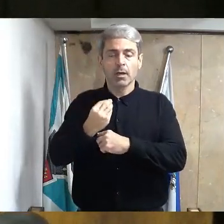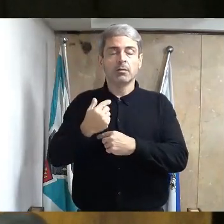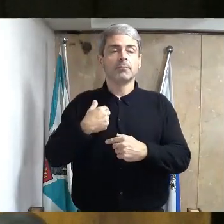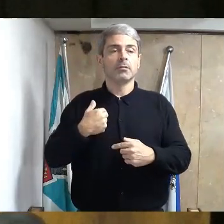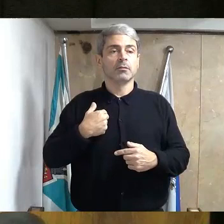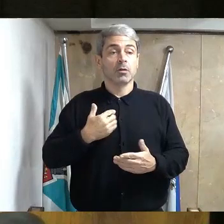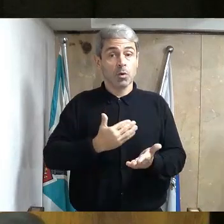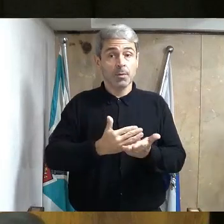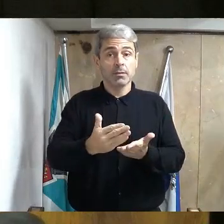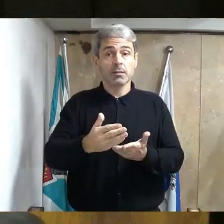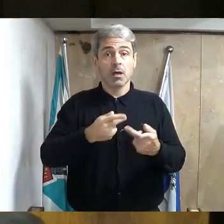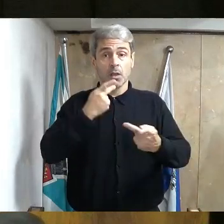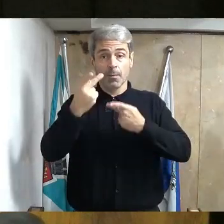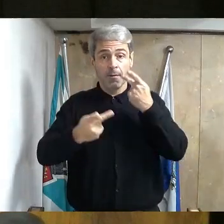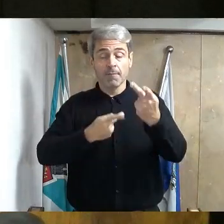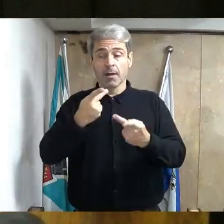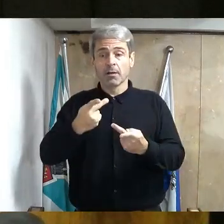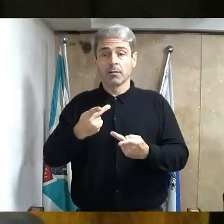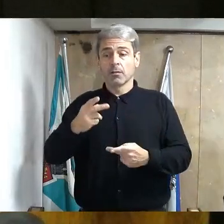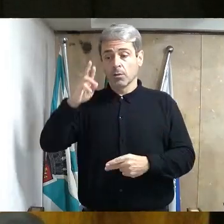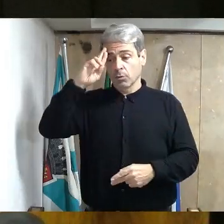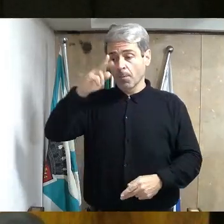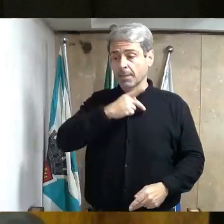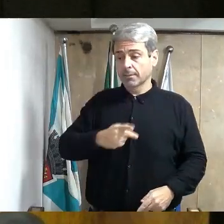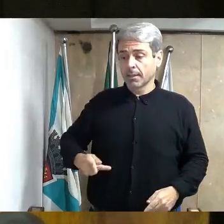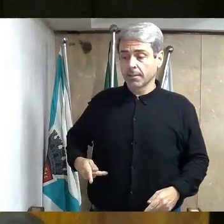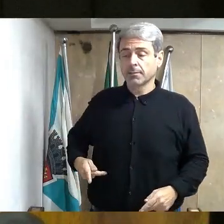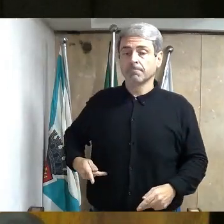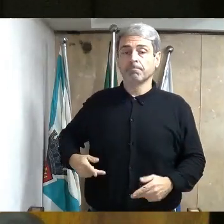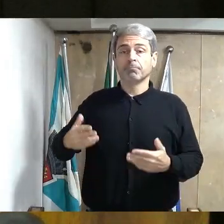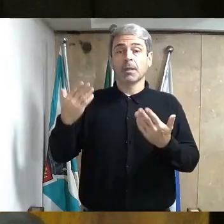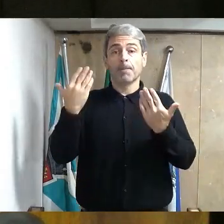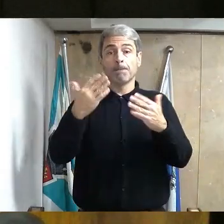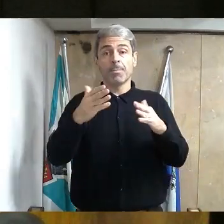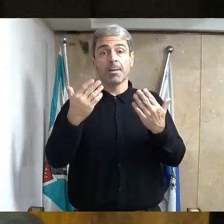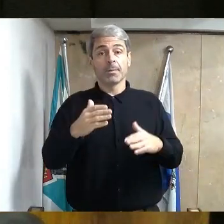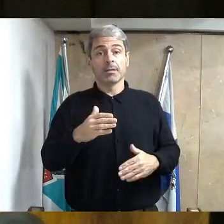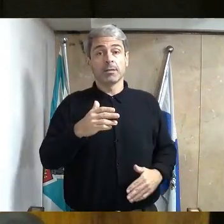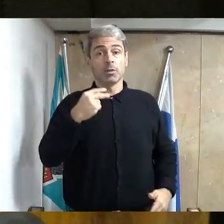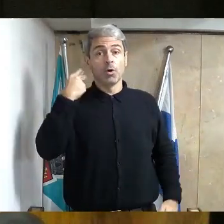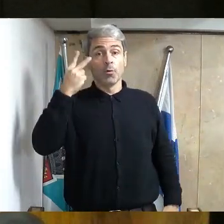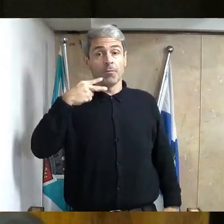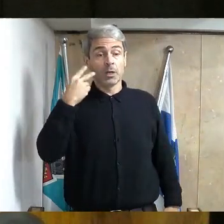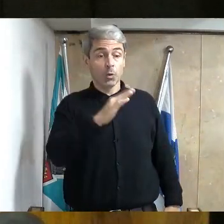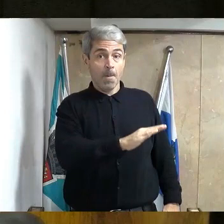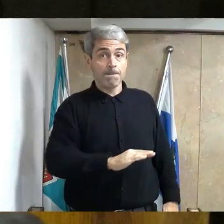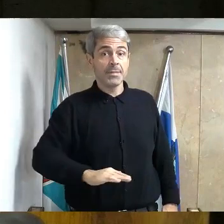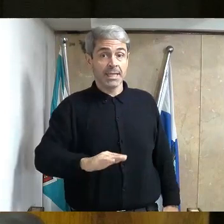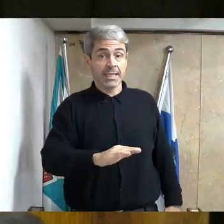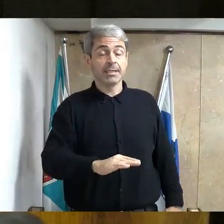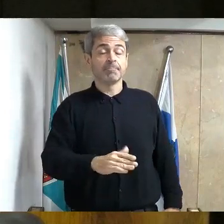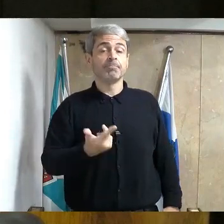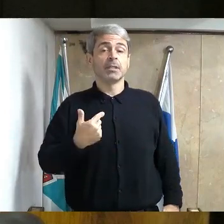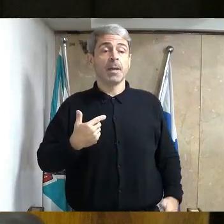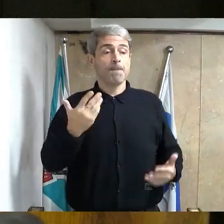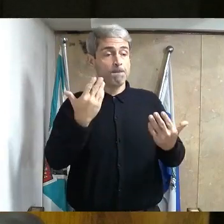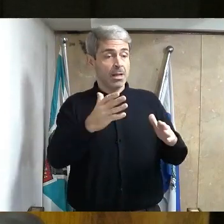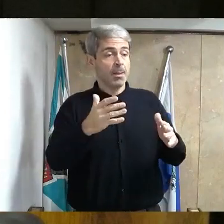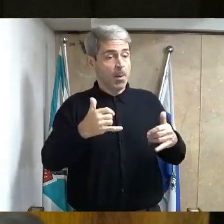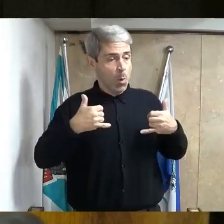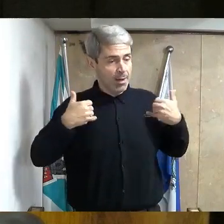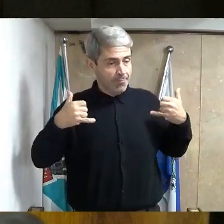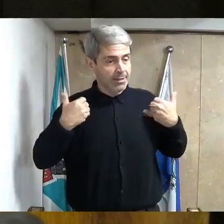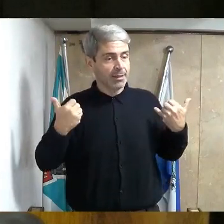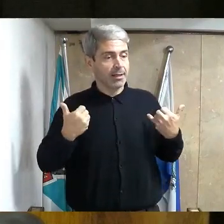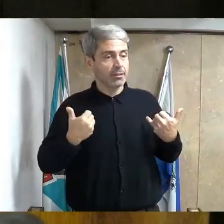iniciar meu discurso aqui, Cláudio Tomás, parabenizando o Enzo pelo seu aniversário e parabenizando ele por